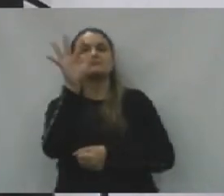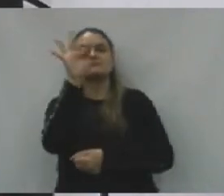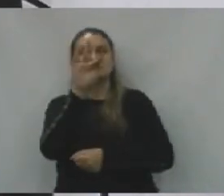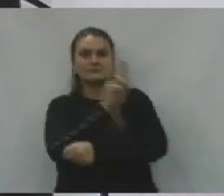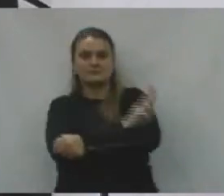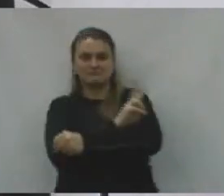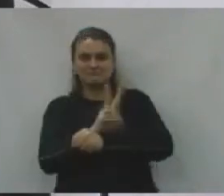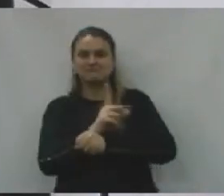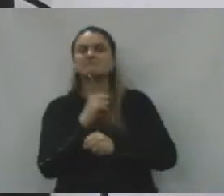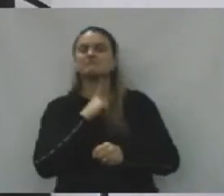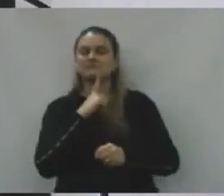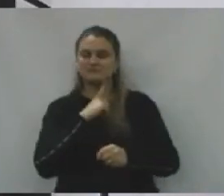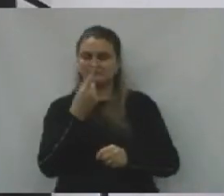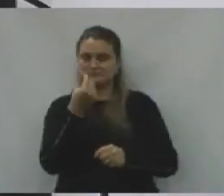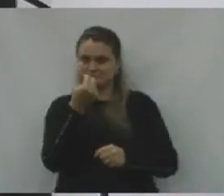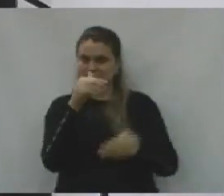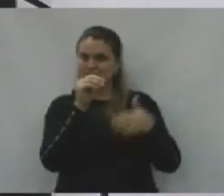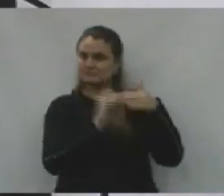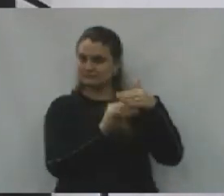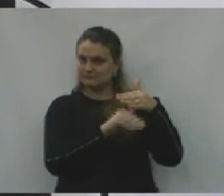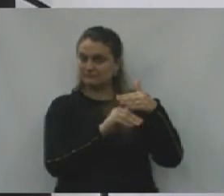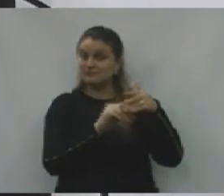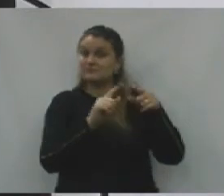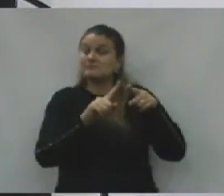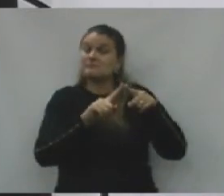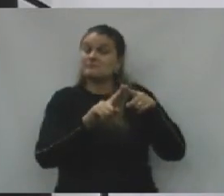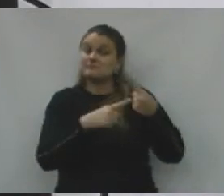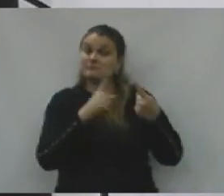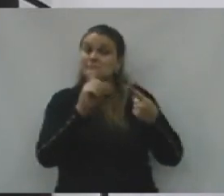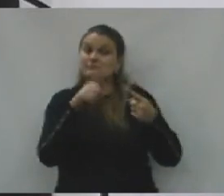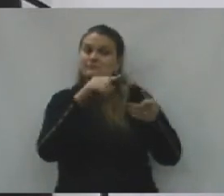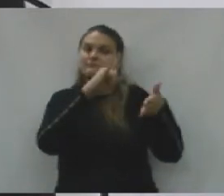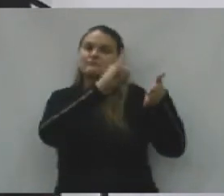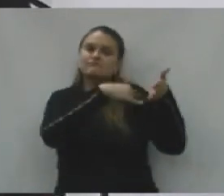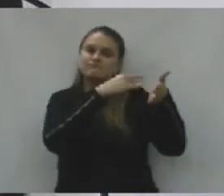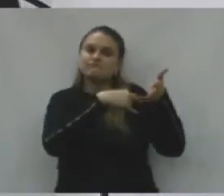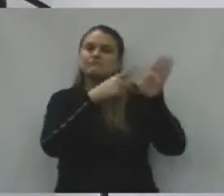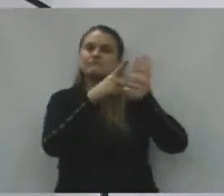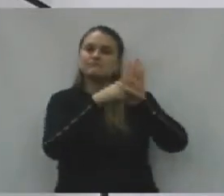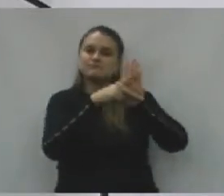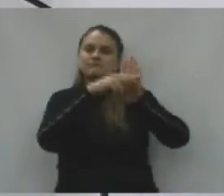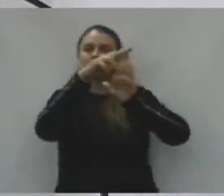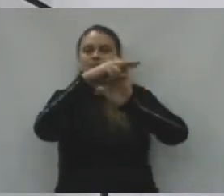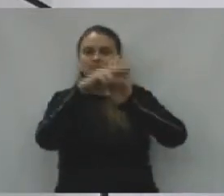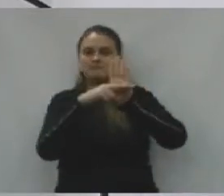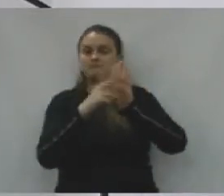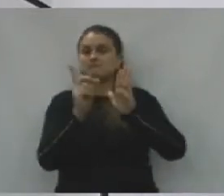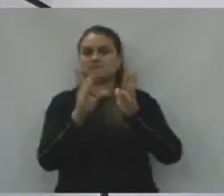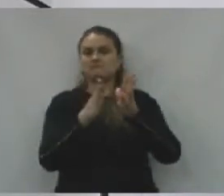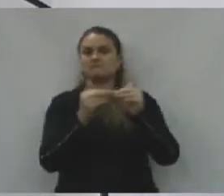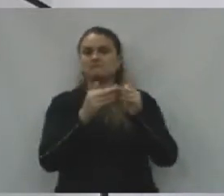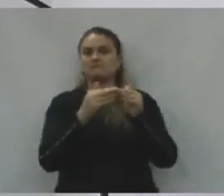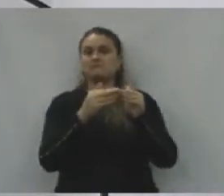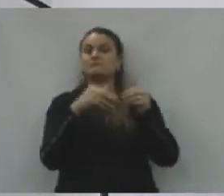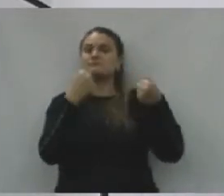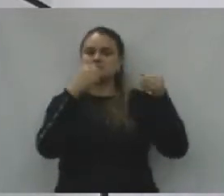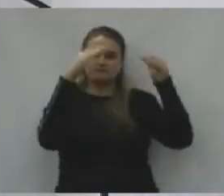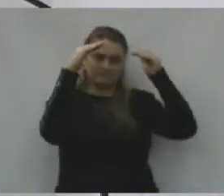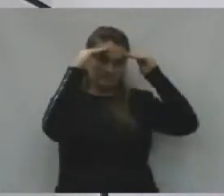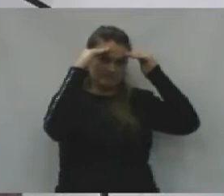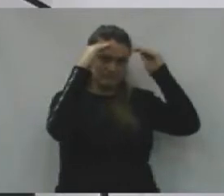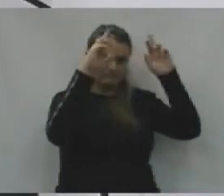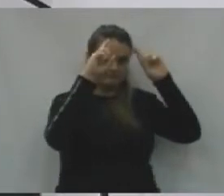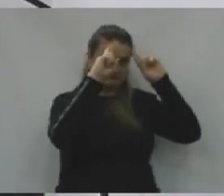reserva, está preparada para isso, porém é um trâmite documental. Não me peçam para fazer algo em que a